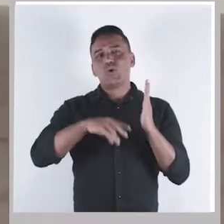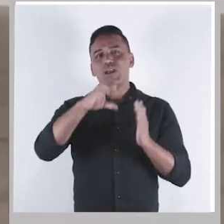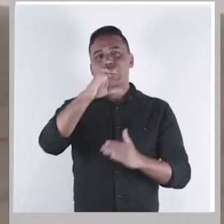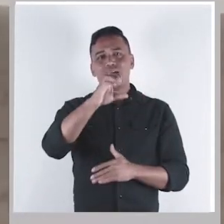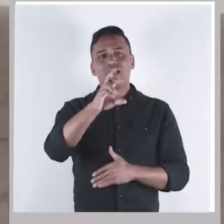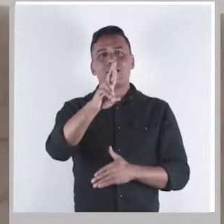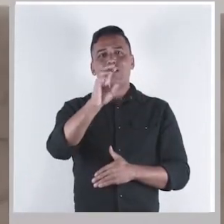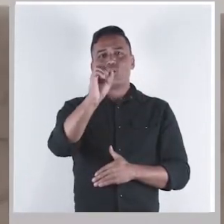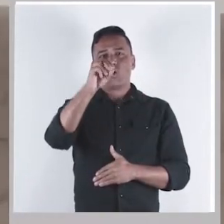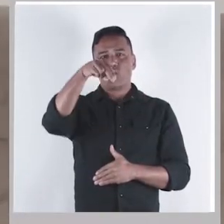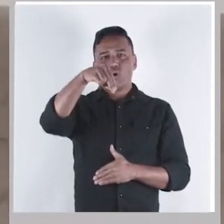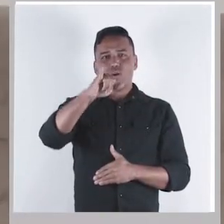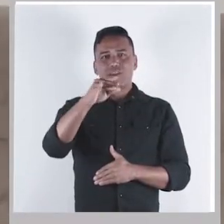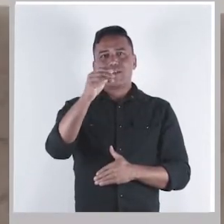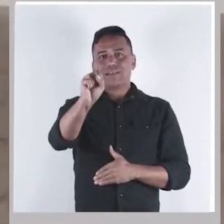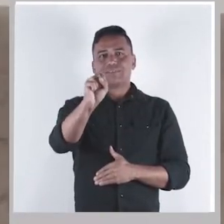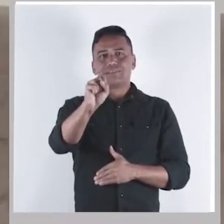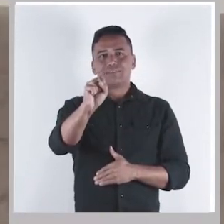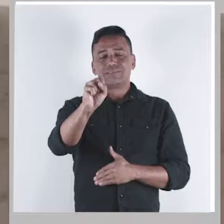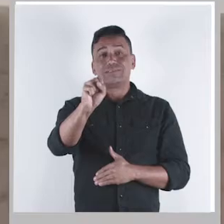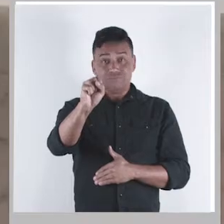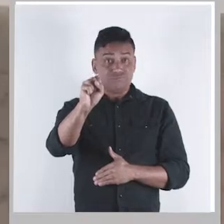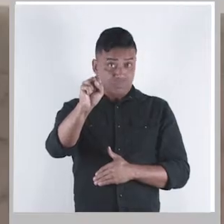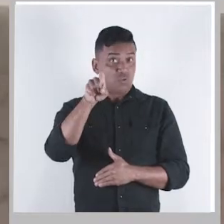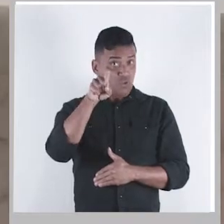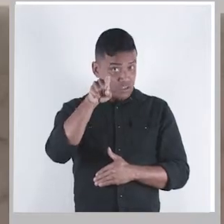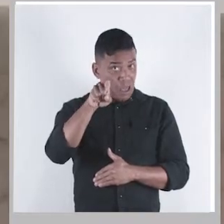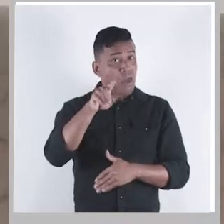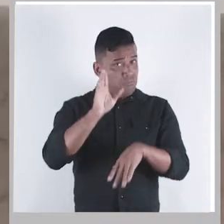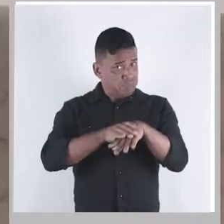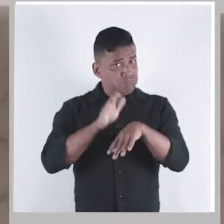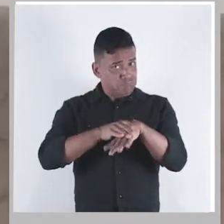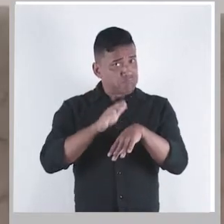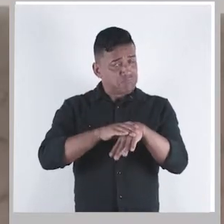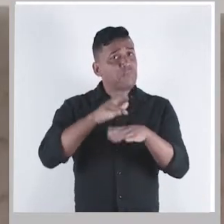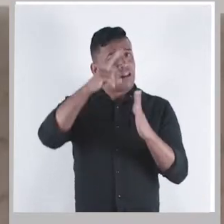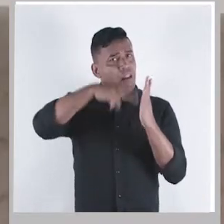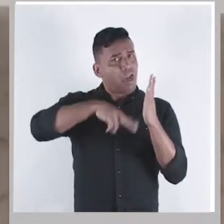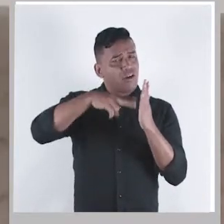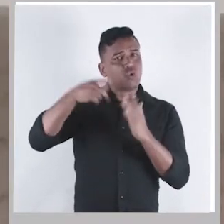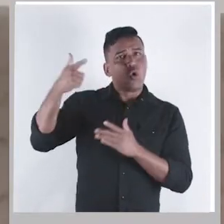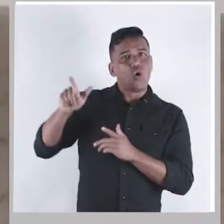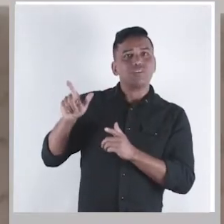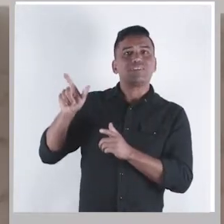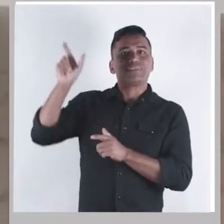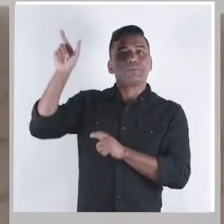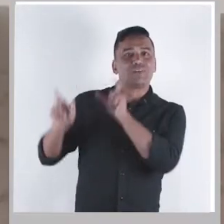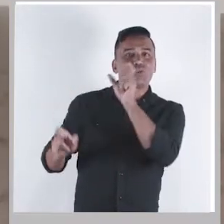oralizar os textos, né? Fazer com que eles sejam